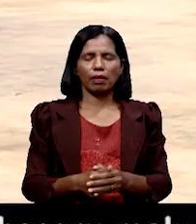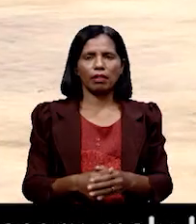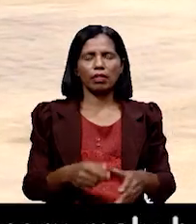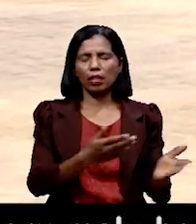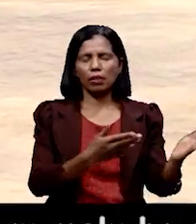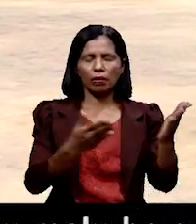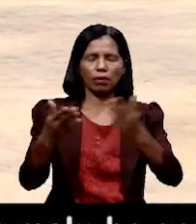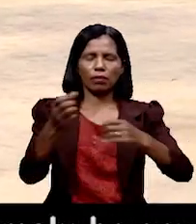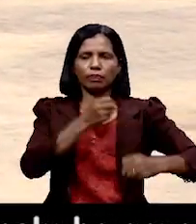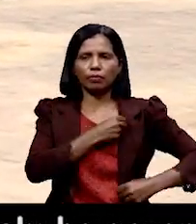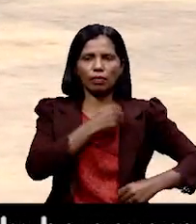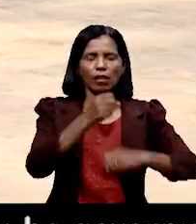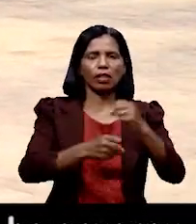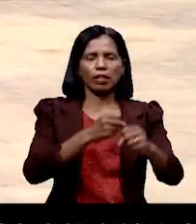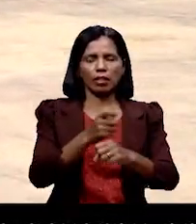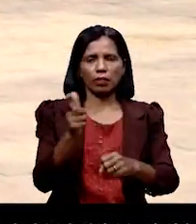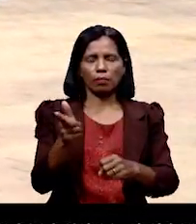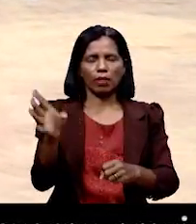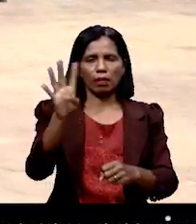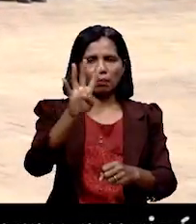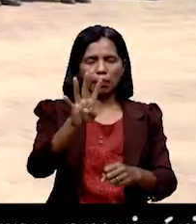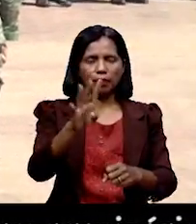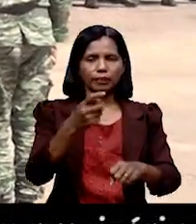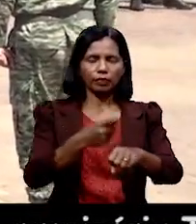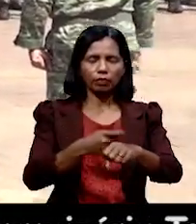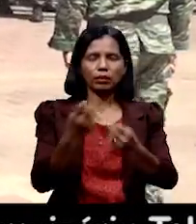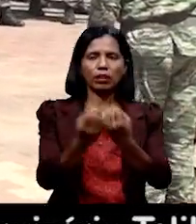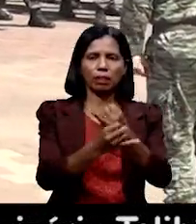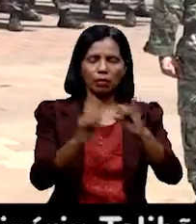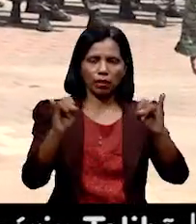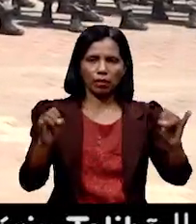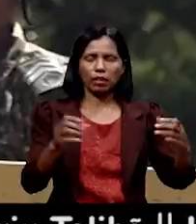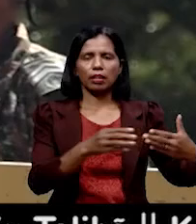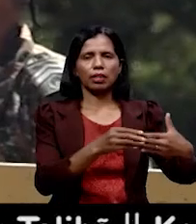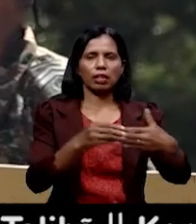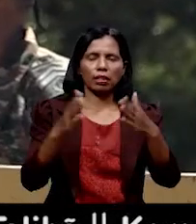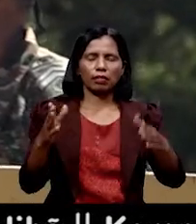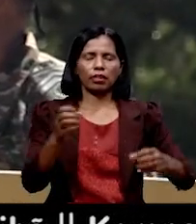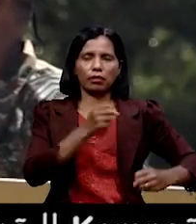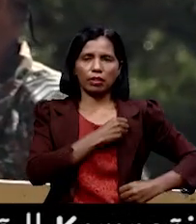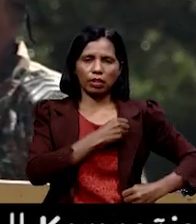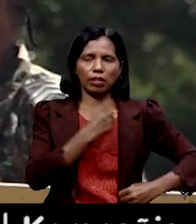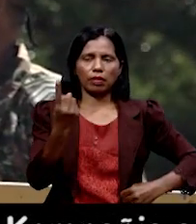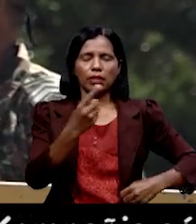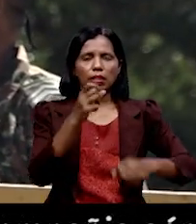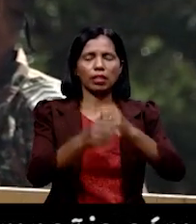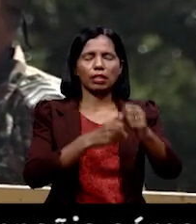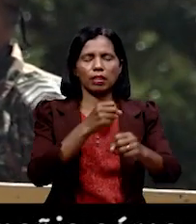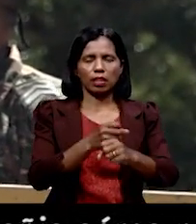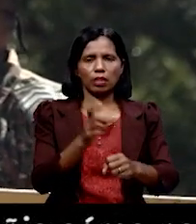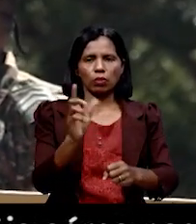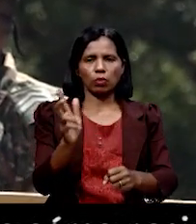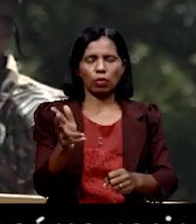forsa iha ilaran durante tinang Ruanu Resinghat no iha tempo ukunan lidera nafatin FFDTL durante tinang Ruanulu hahu